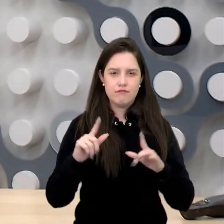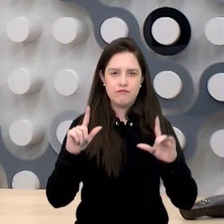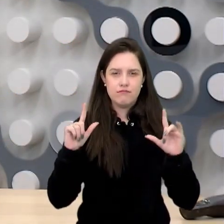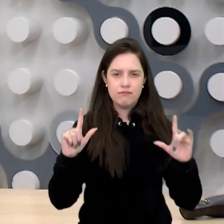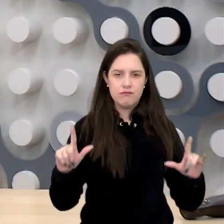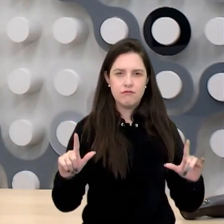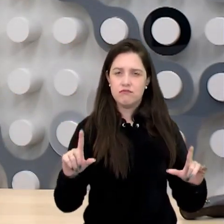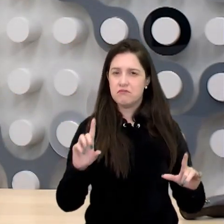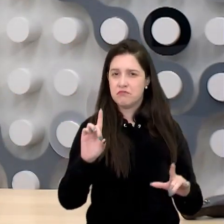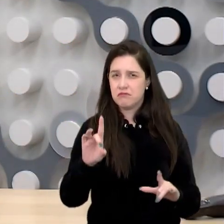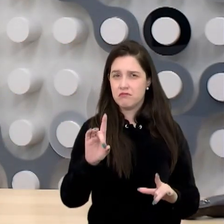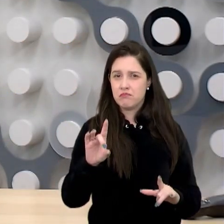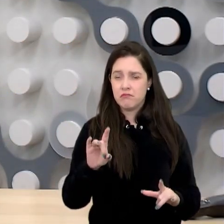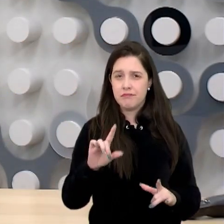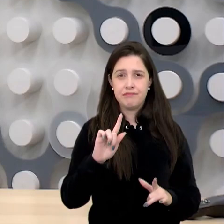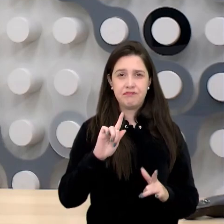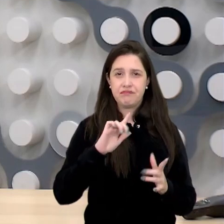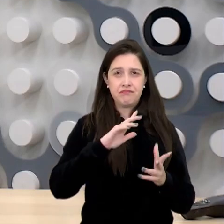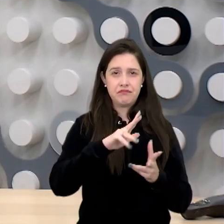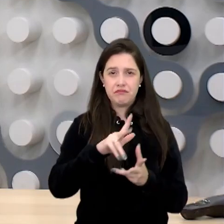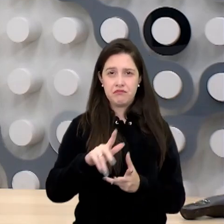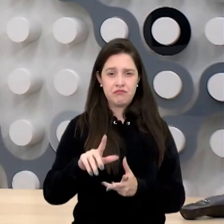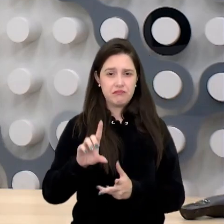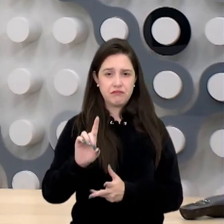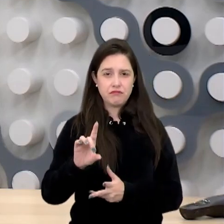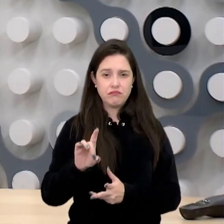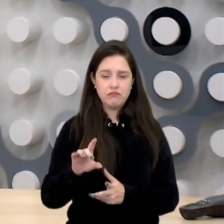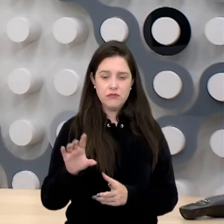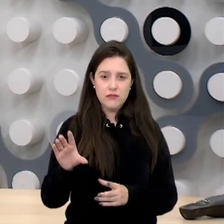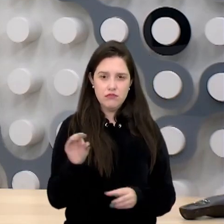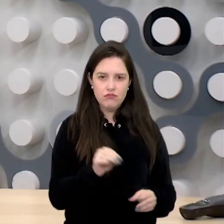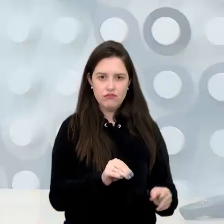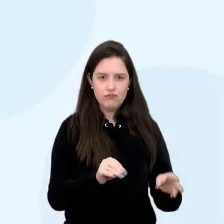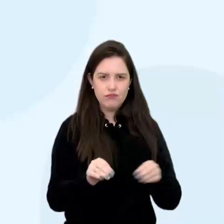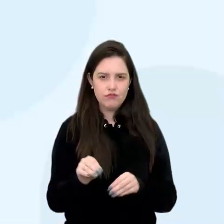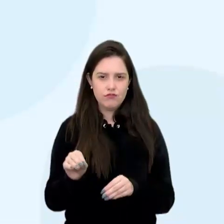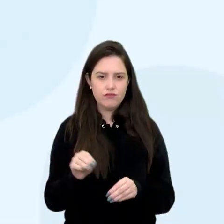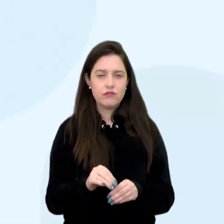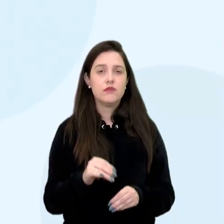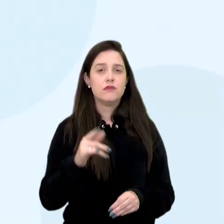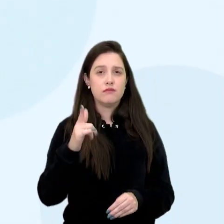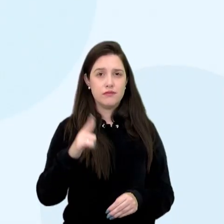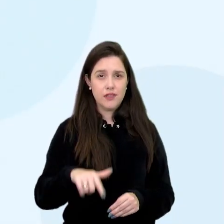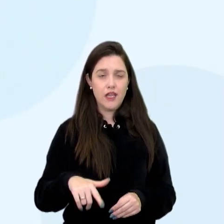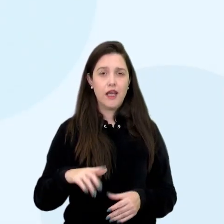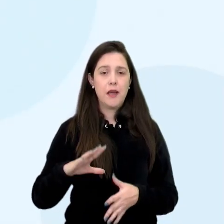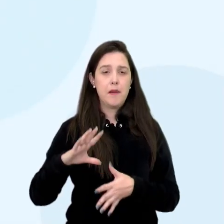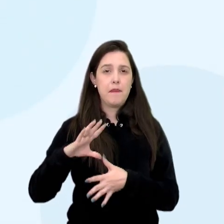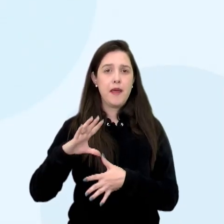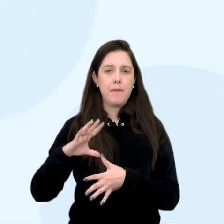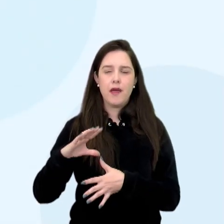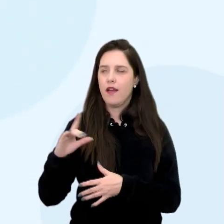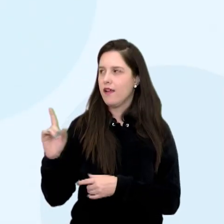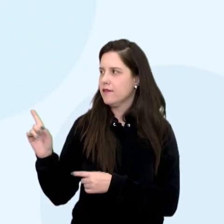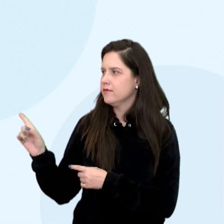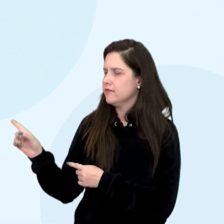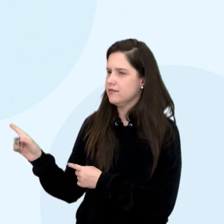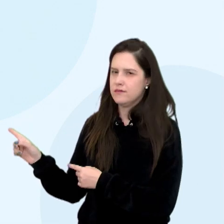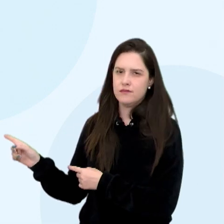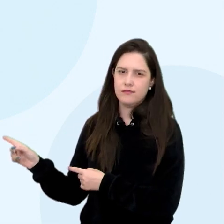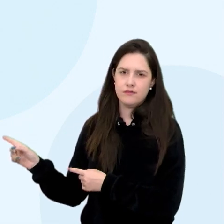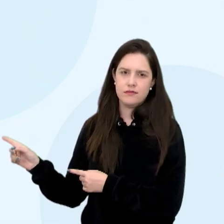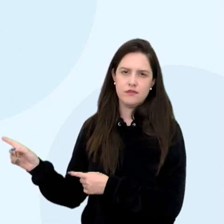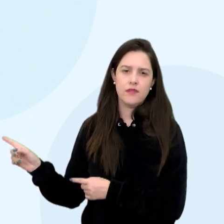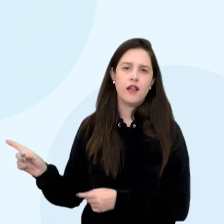só essa questão geológica, né, do encaixe, né? Na próxima tela tem um mapa aí mostrando aí a teoria de